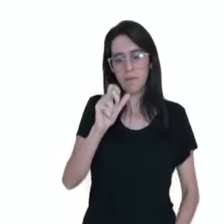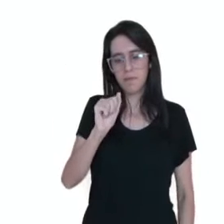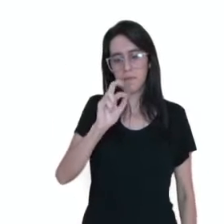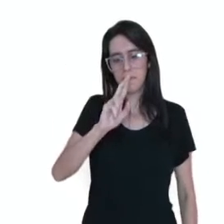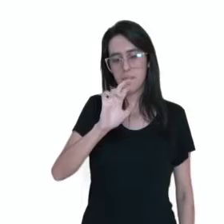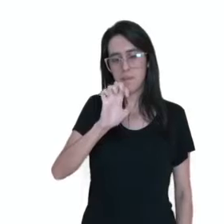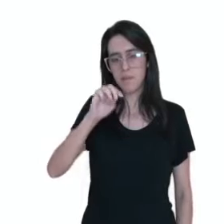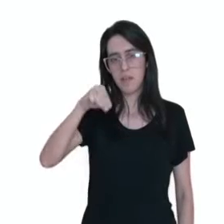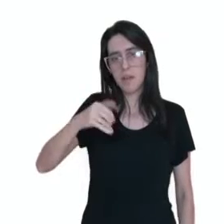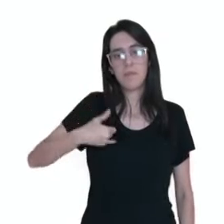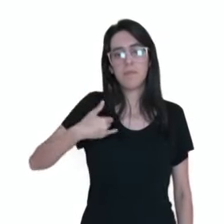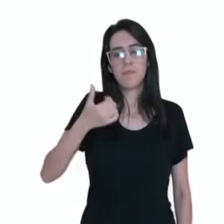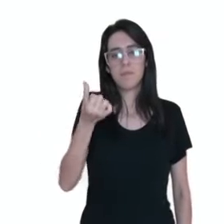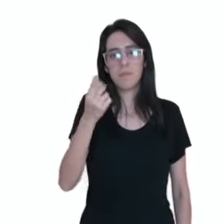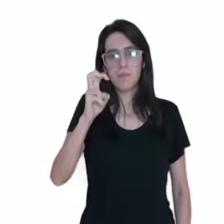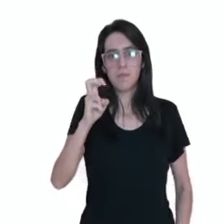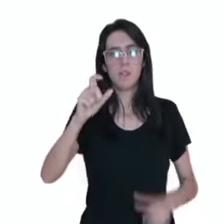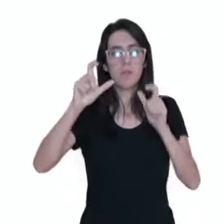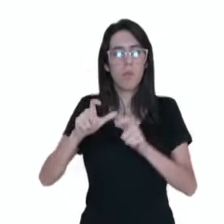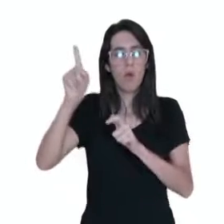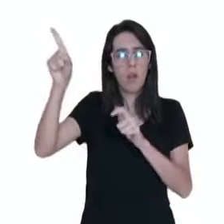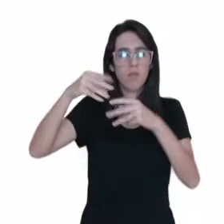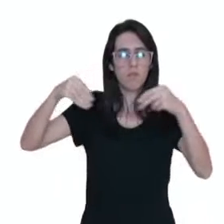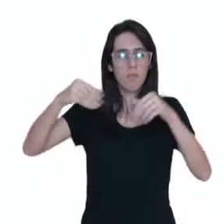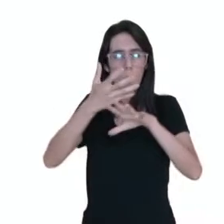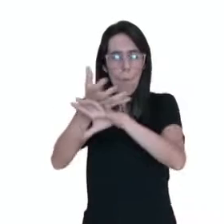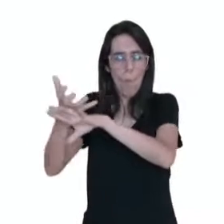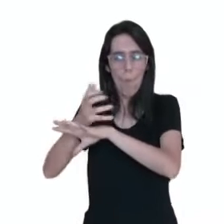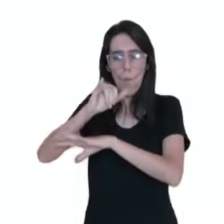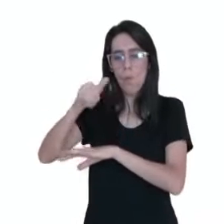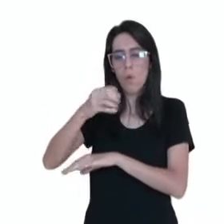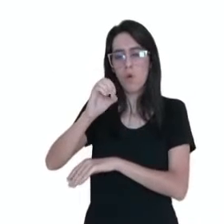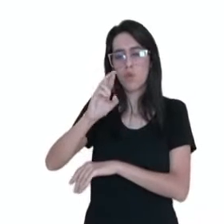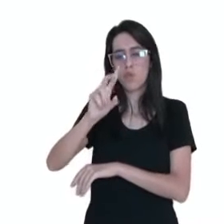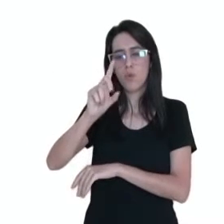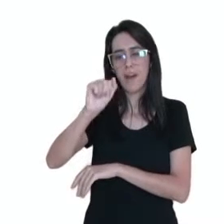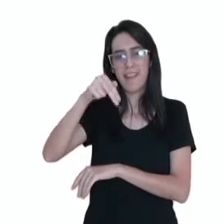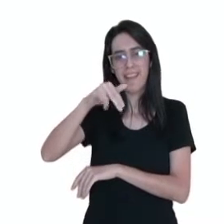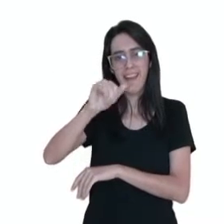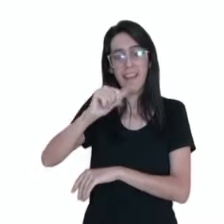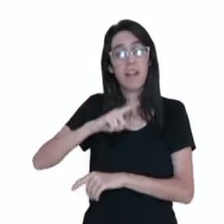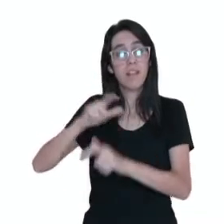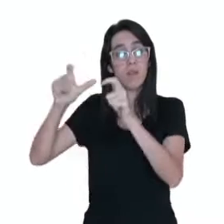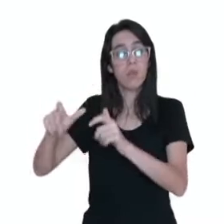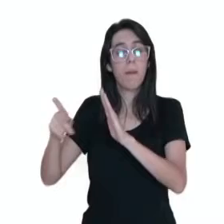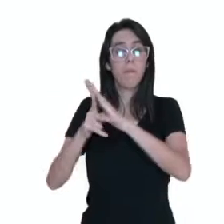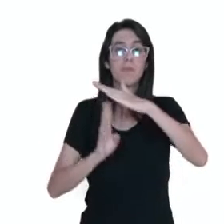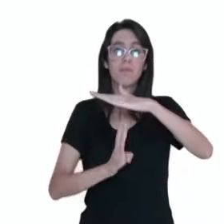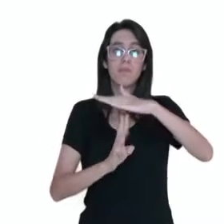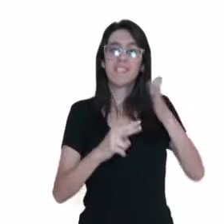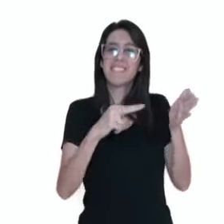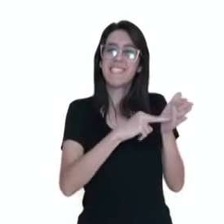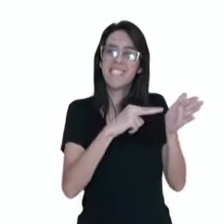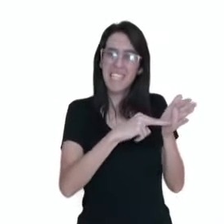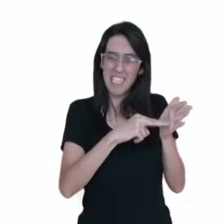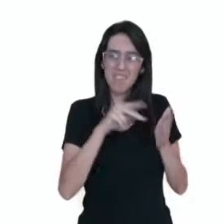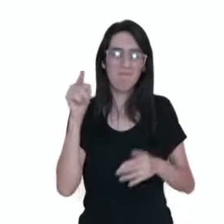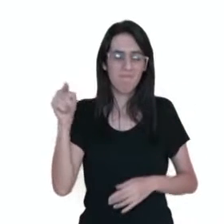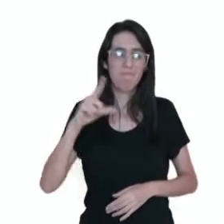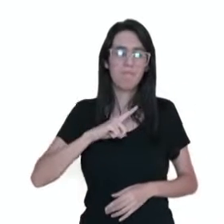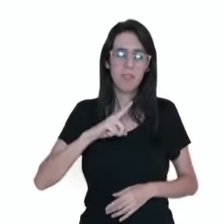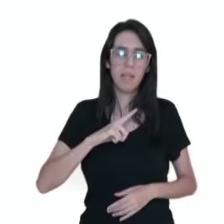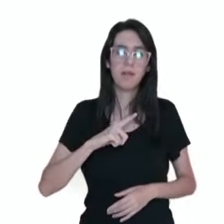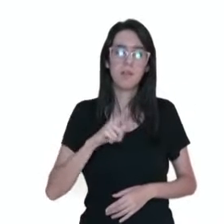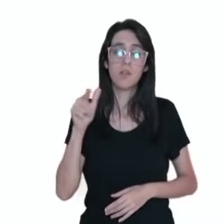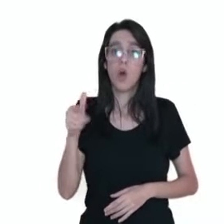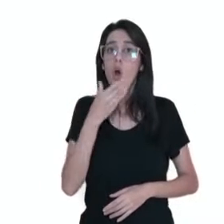65 anos, vive no deserto da Jordânia, onde há um campo de refugiados da Guerra Civil da Síria. Além de ter